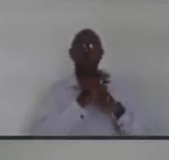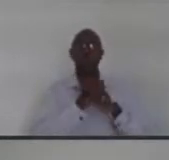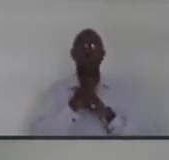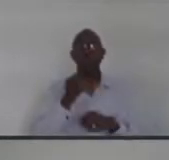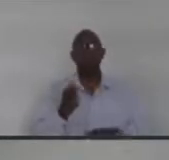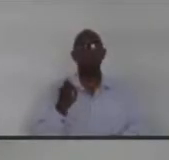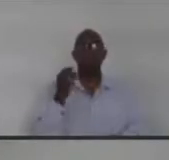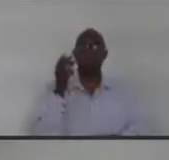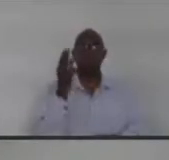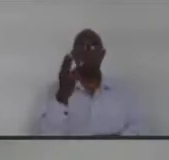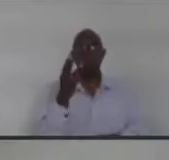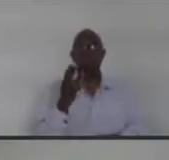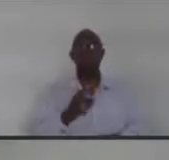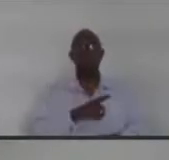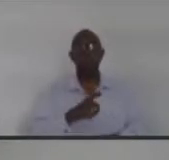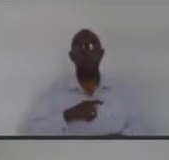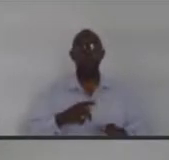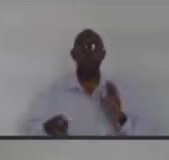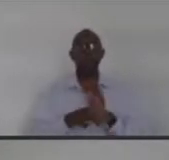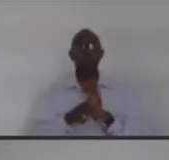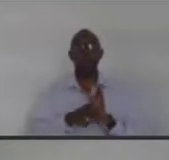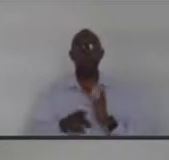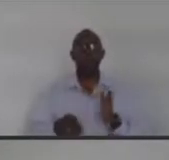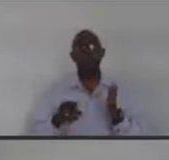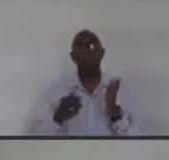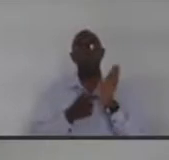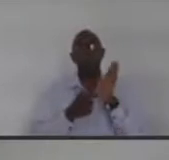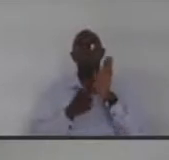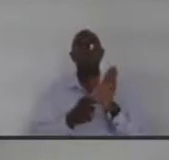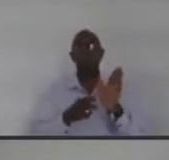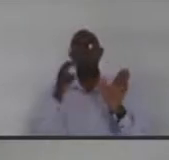para sua apresentação em plenário.